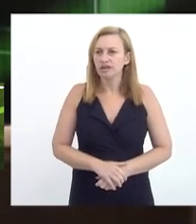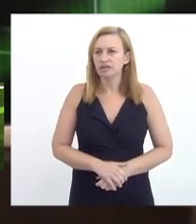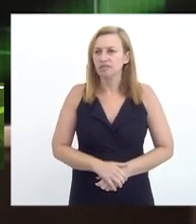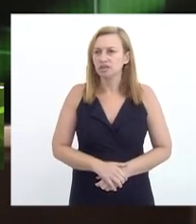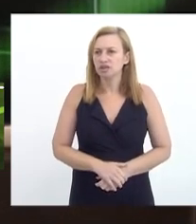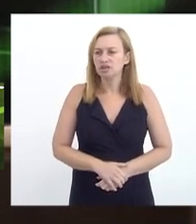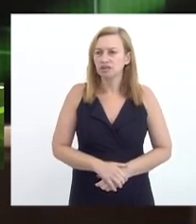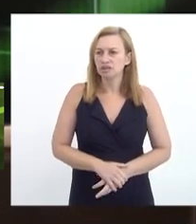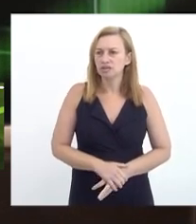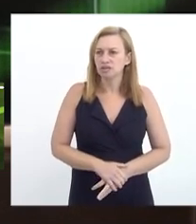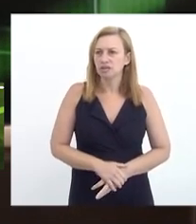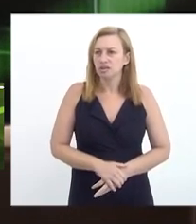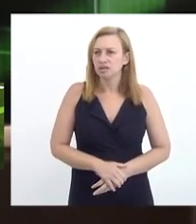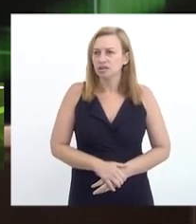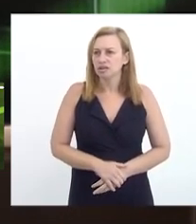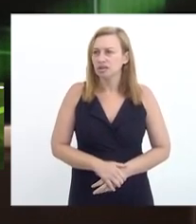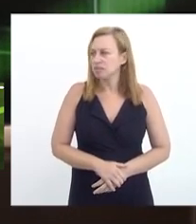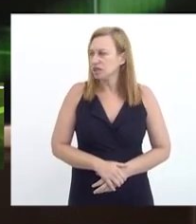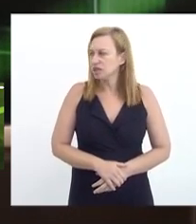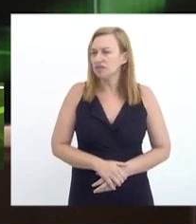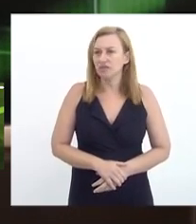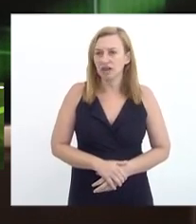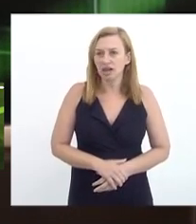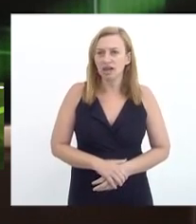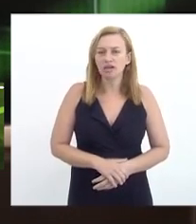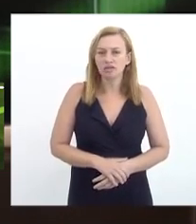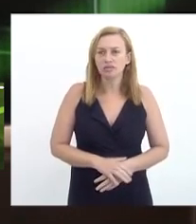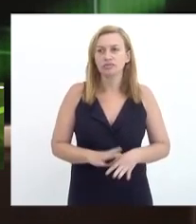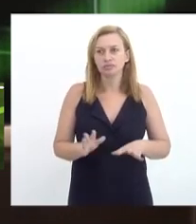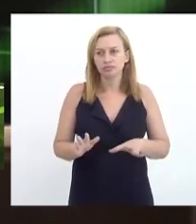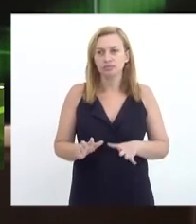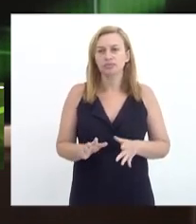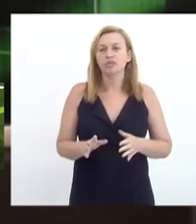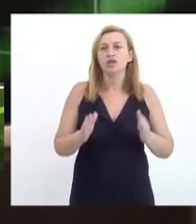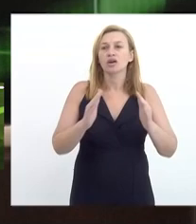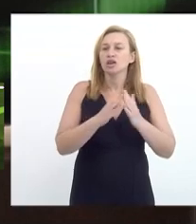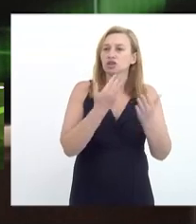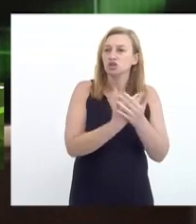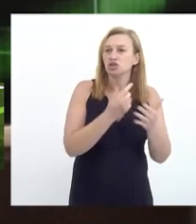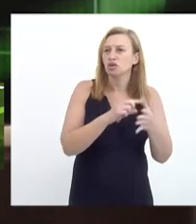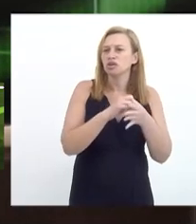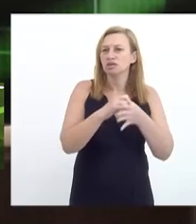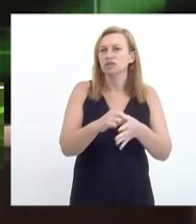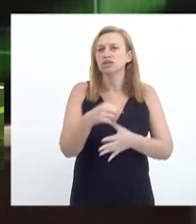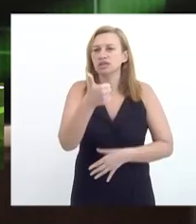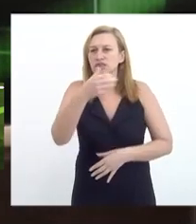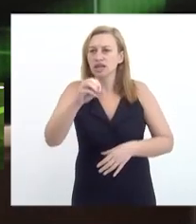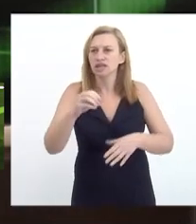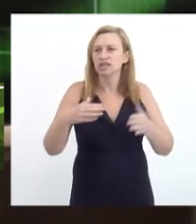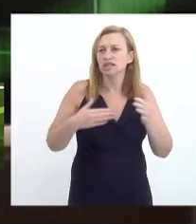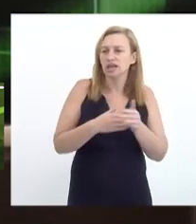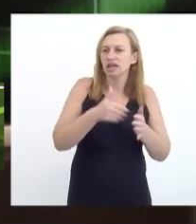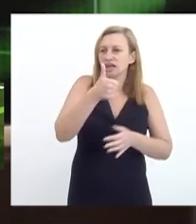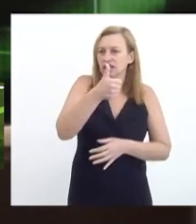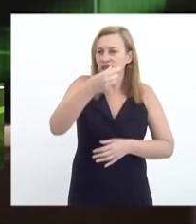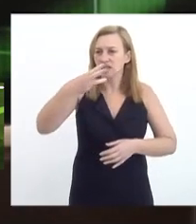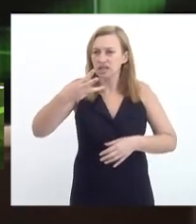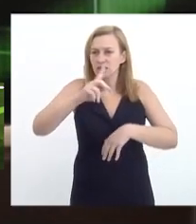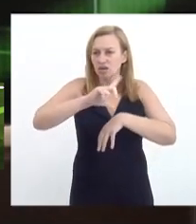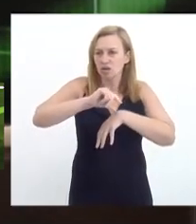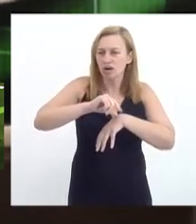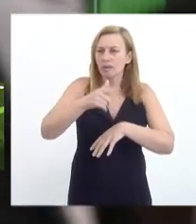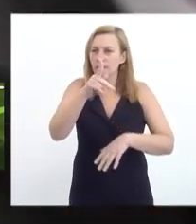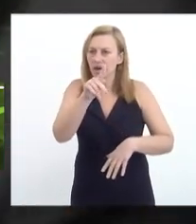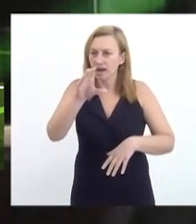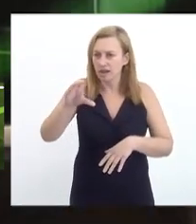Presidente Então de novo Vamos fazer o Colégio de Líderes De 10 às 13 horas Sobre PLC